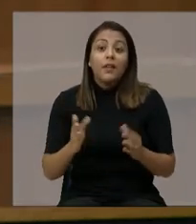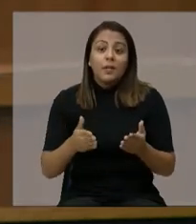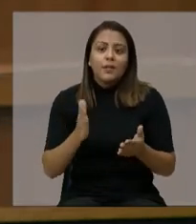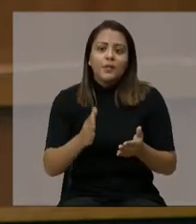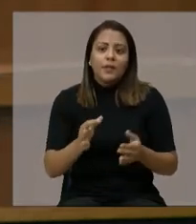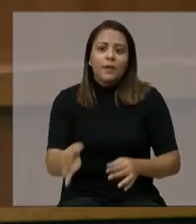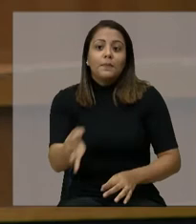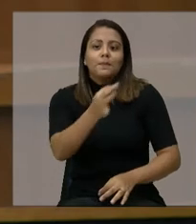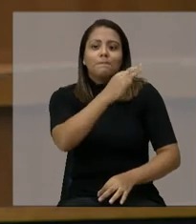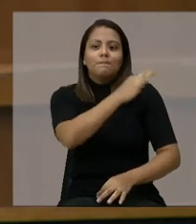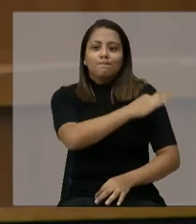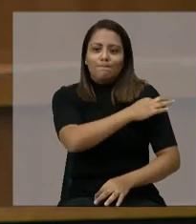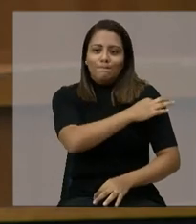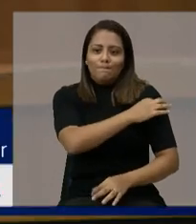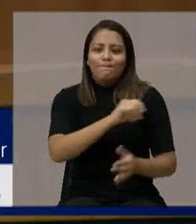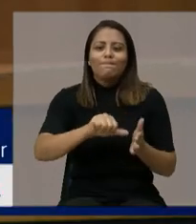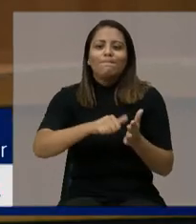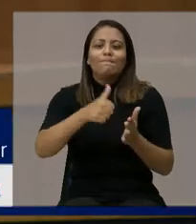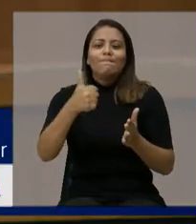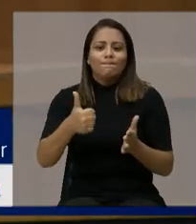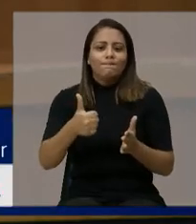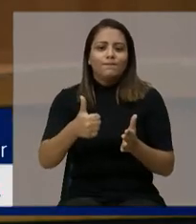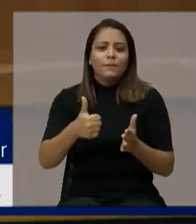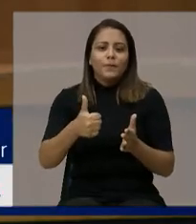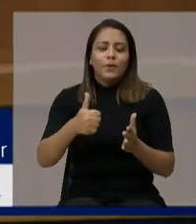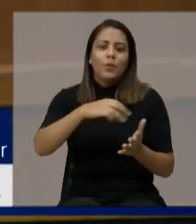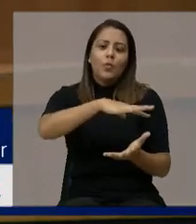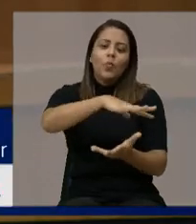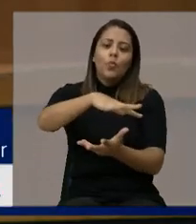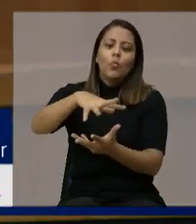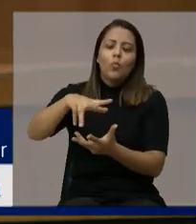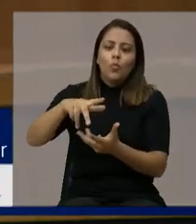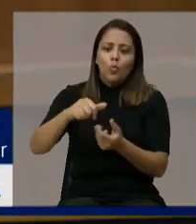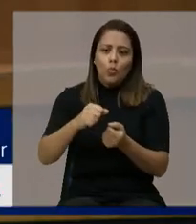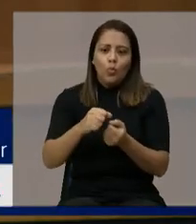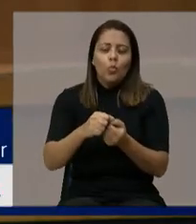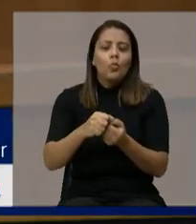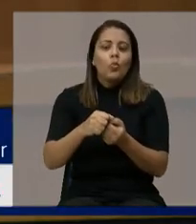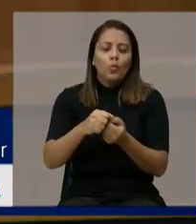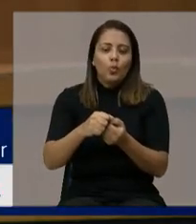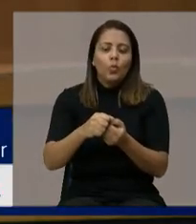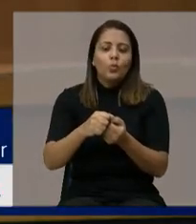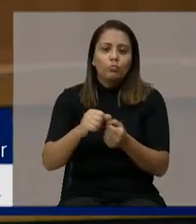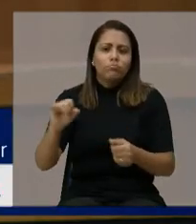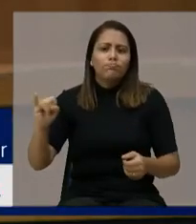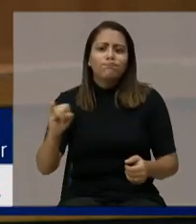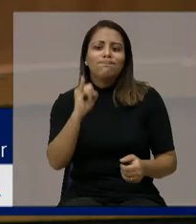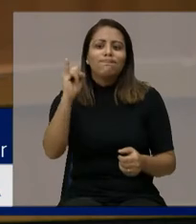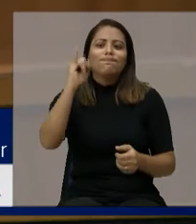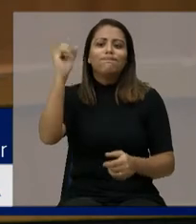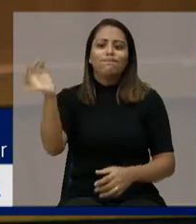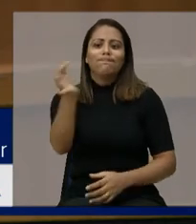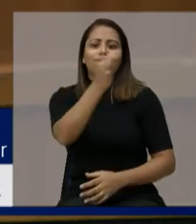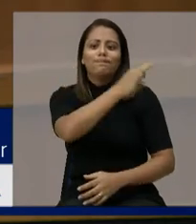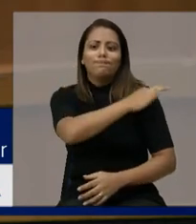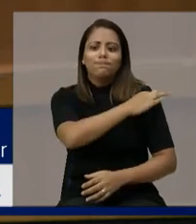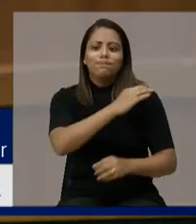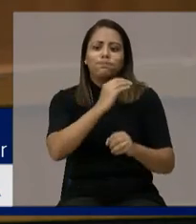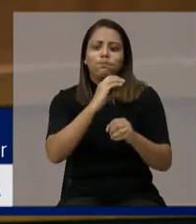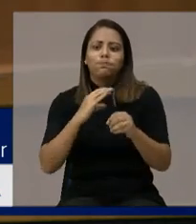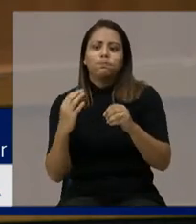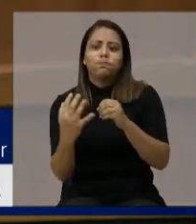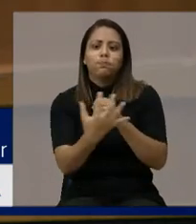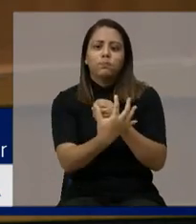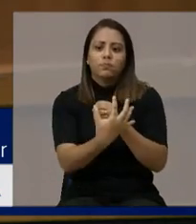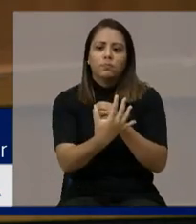lá. O mundo acompanhou esse ato. E em seguida, senhor presidente, chamou